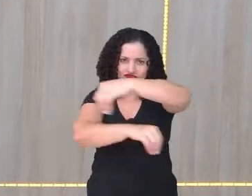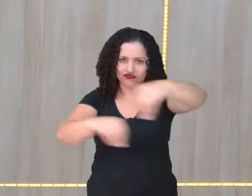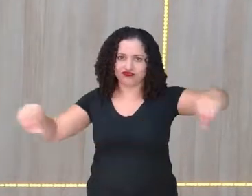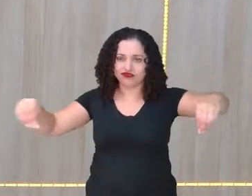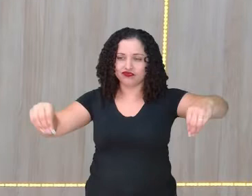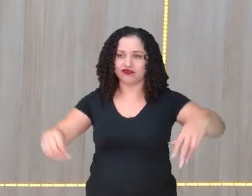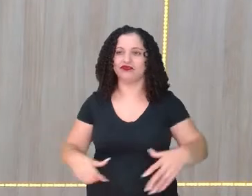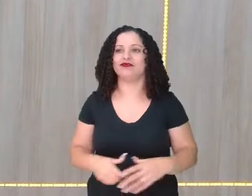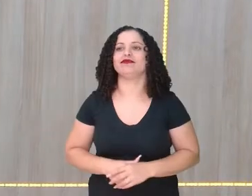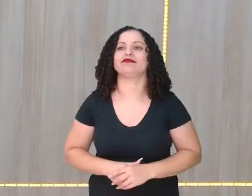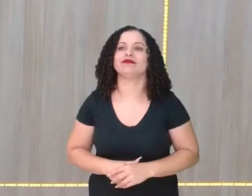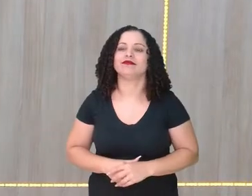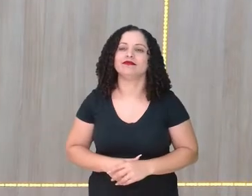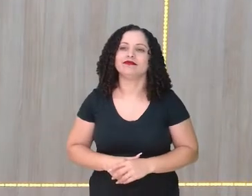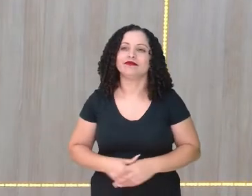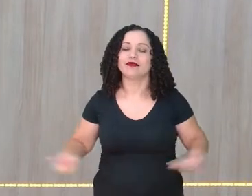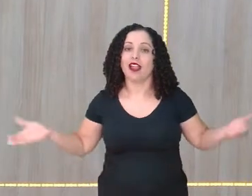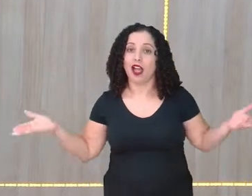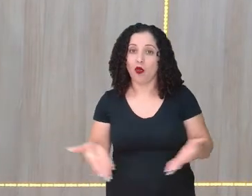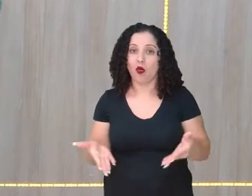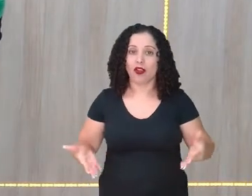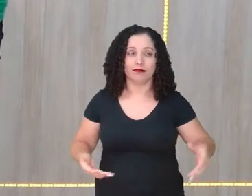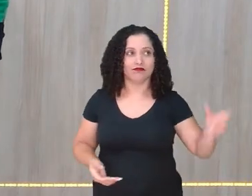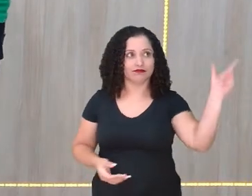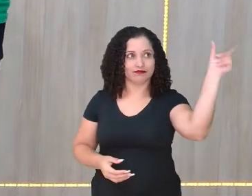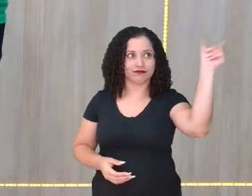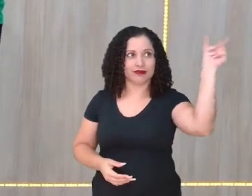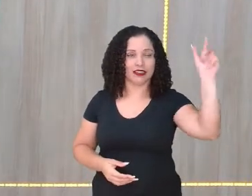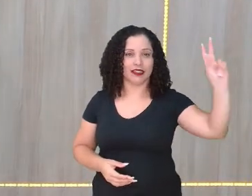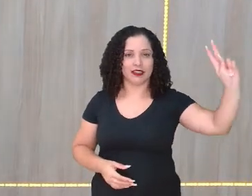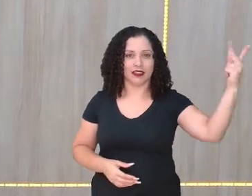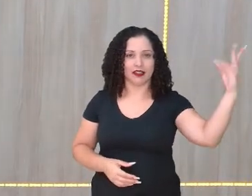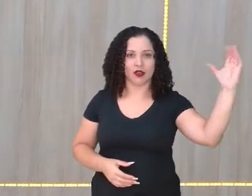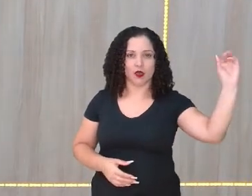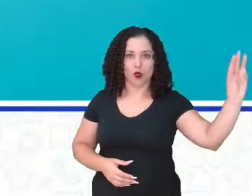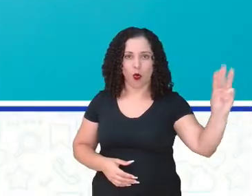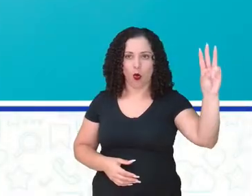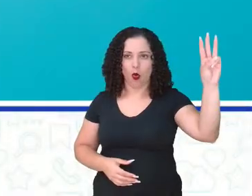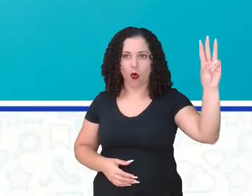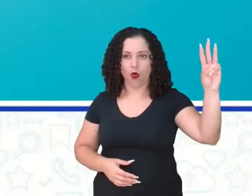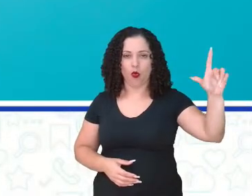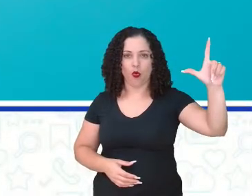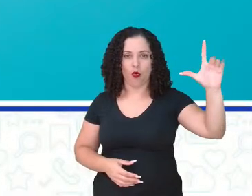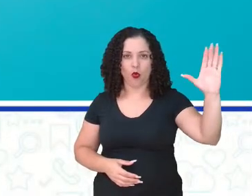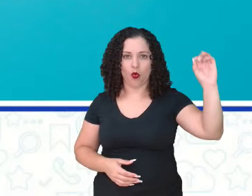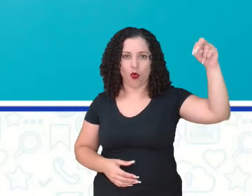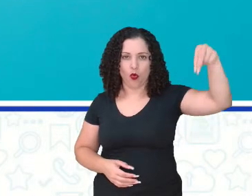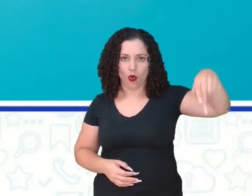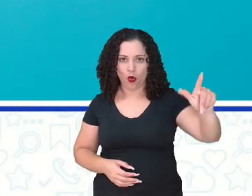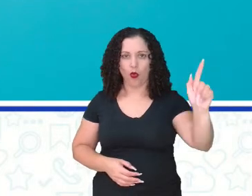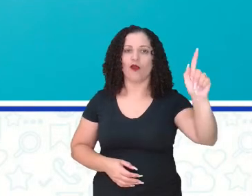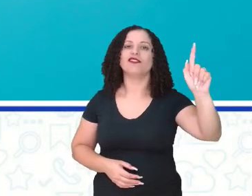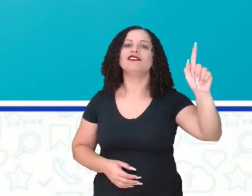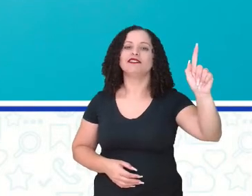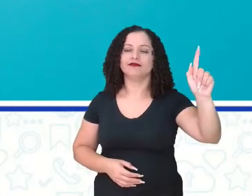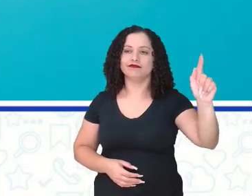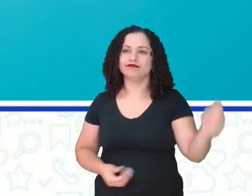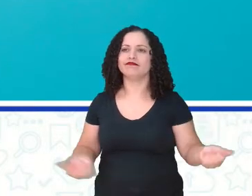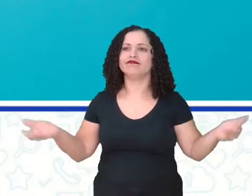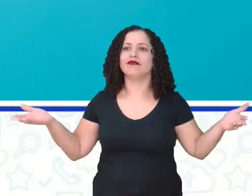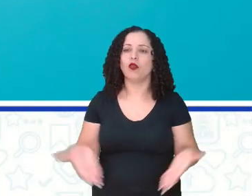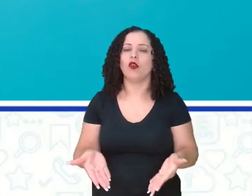quanto é que dá mesmo, tá bom? Agora, how long? Quanto tempo? Aqui um beijão para minha amiga Vanessa de sustentabilidade, tá